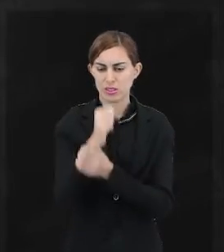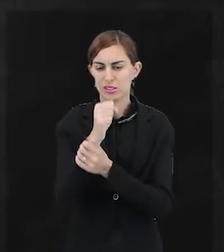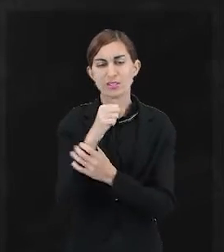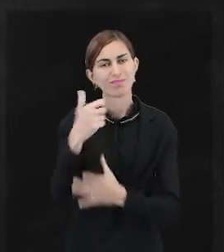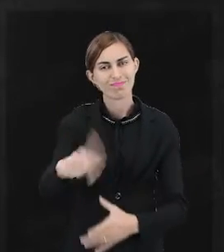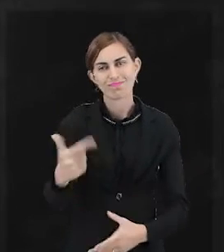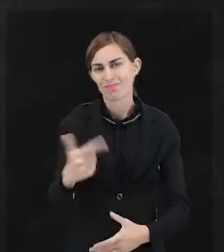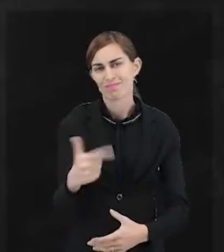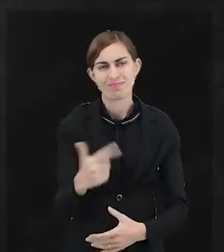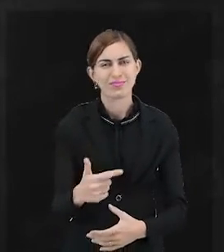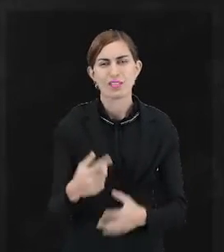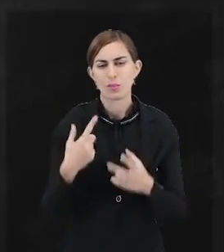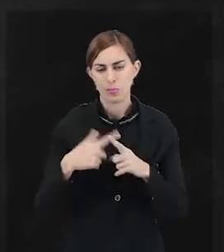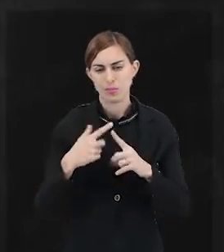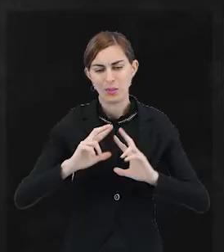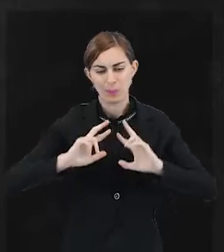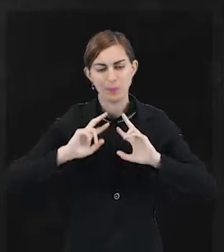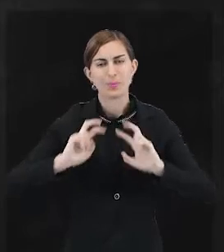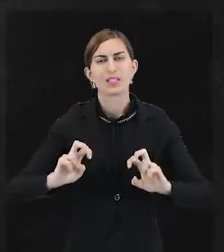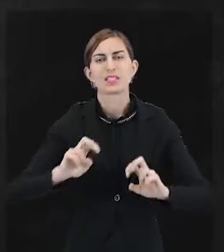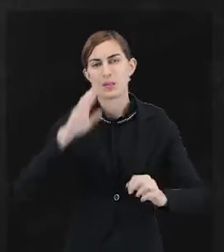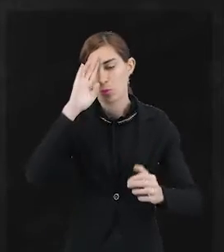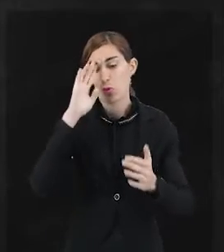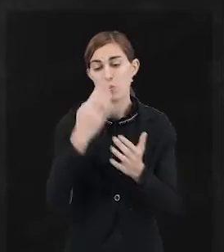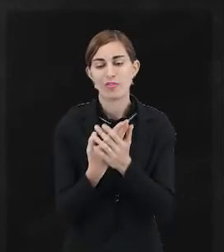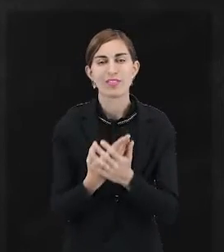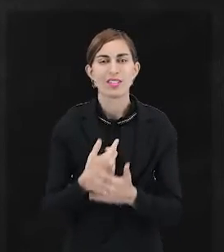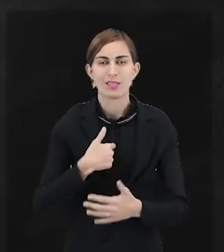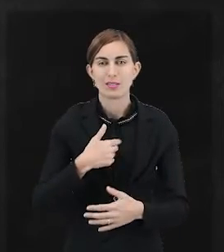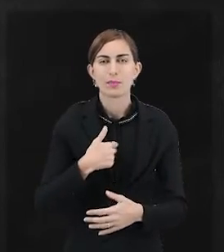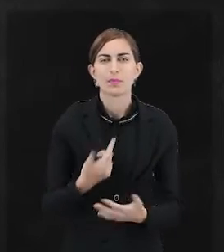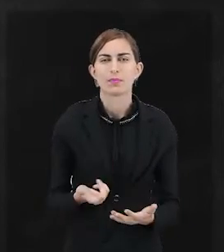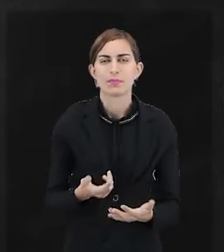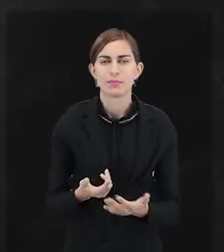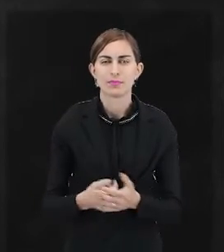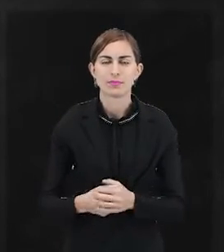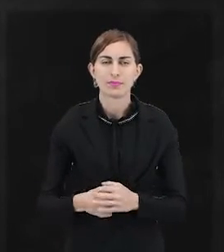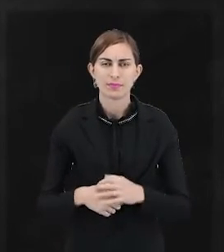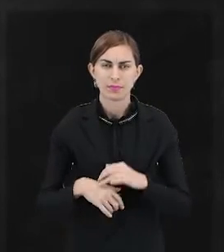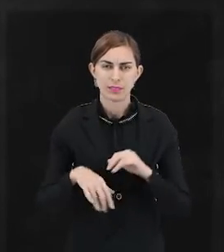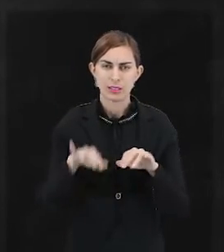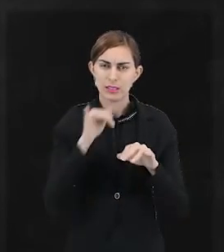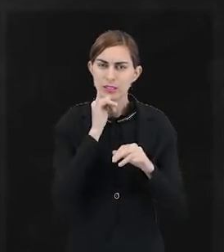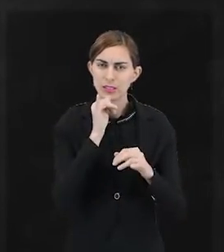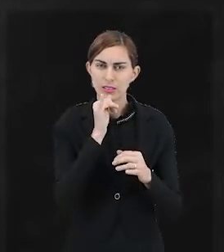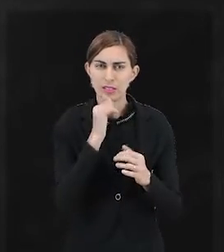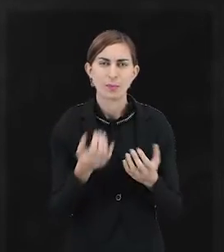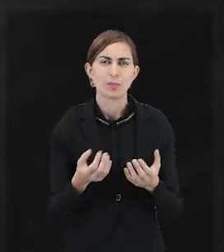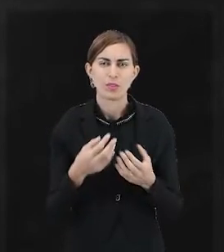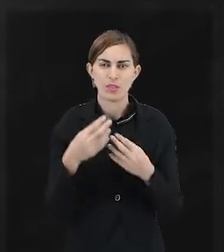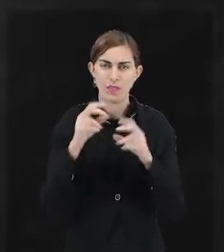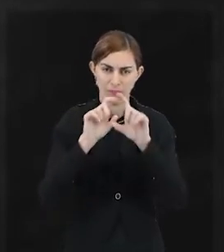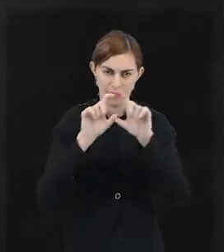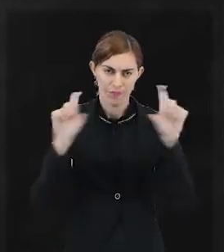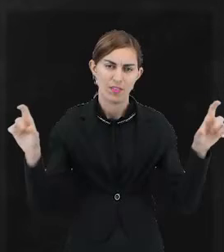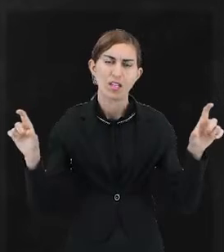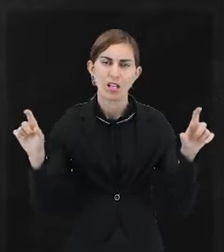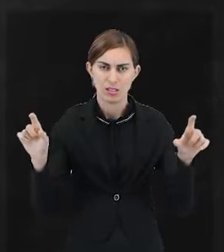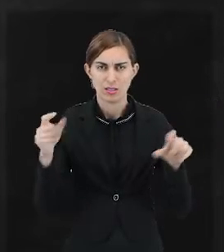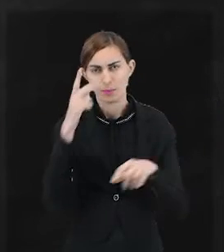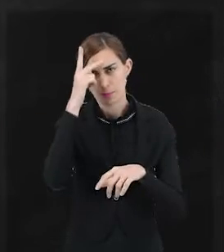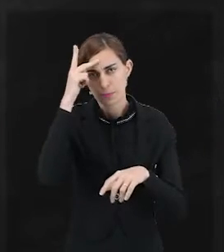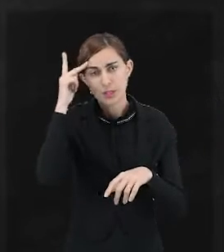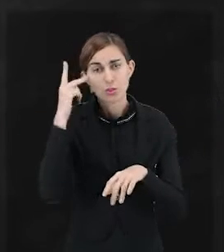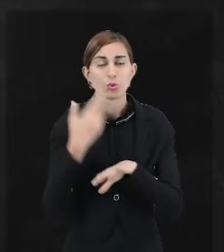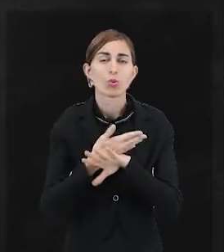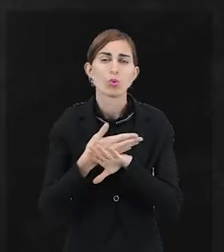insegurança, porque é perceptível a falta de confiança na própria mensagem. Exemplos clássicos de frases que as pessoas com esse